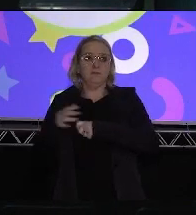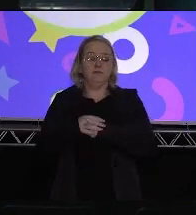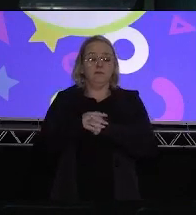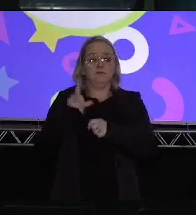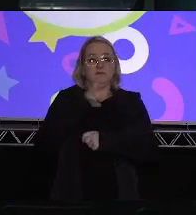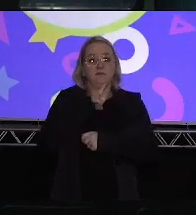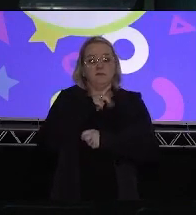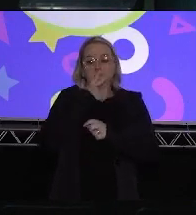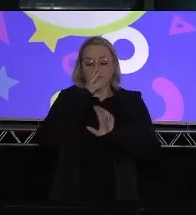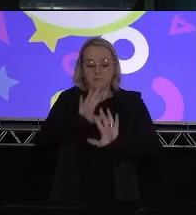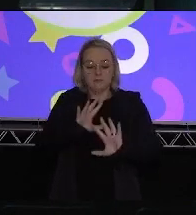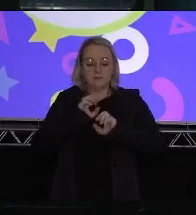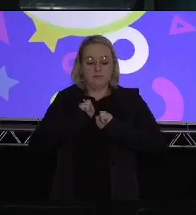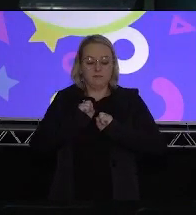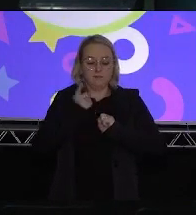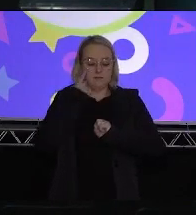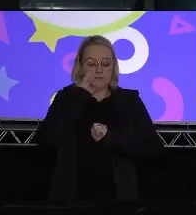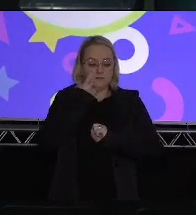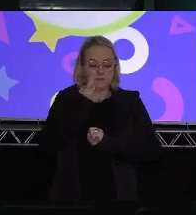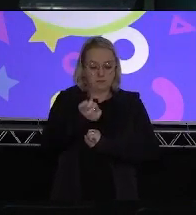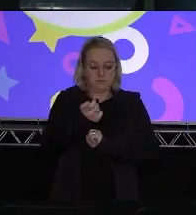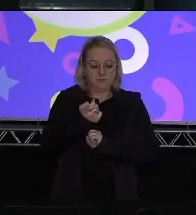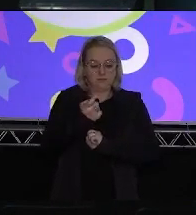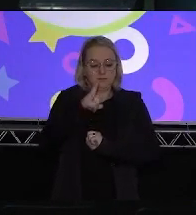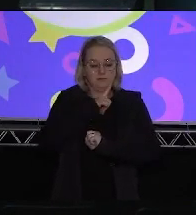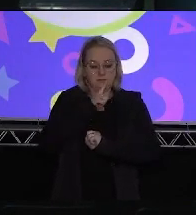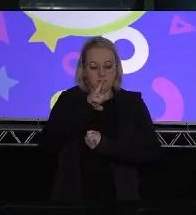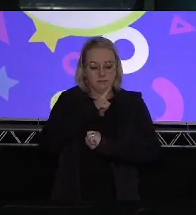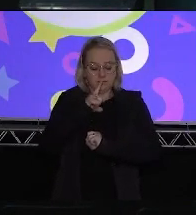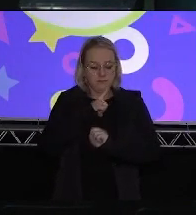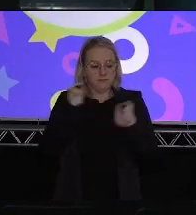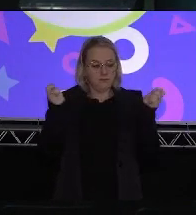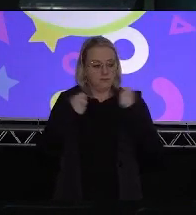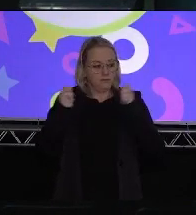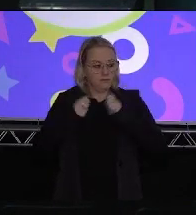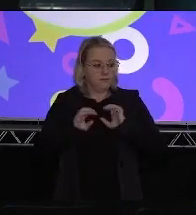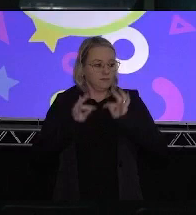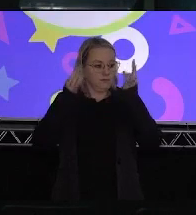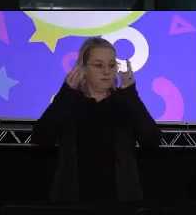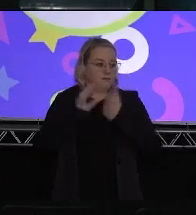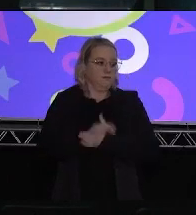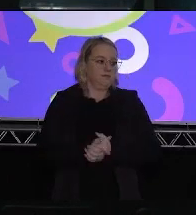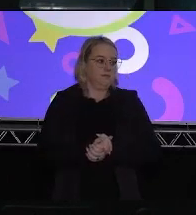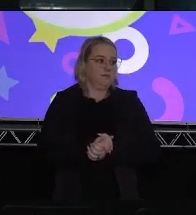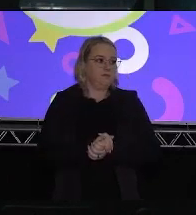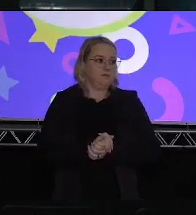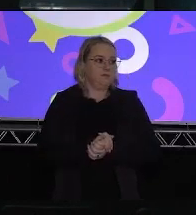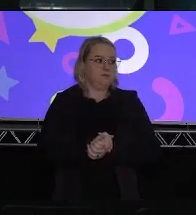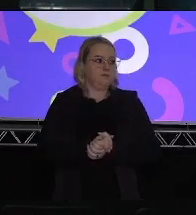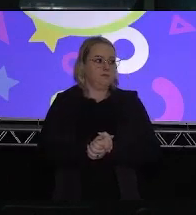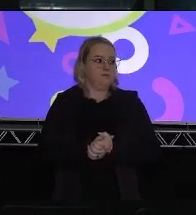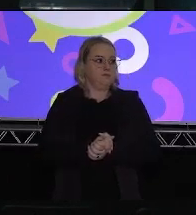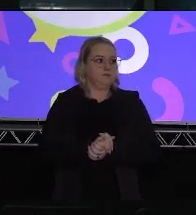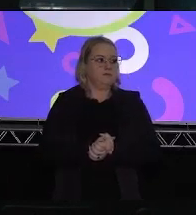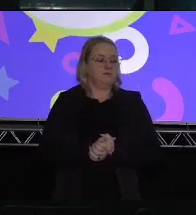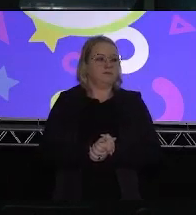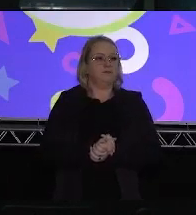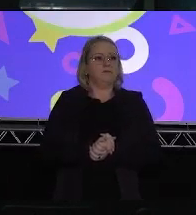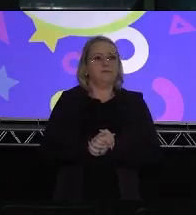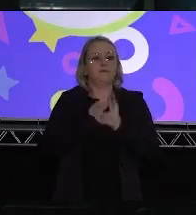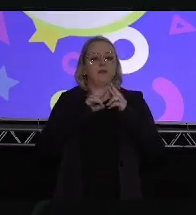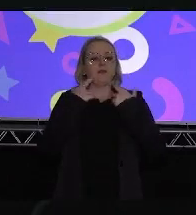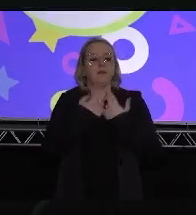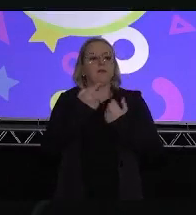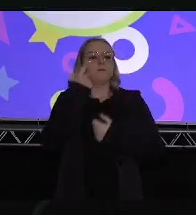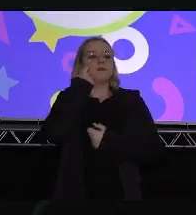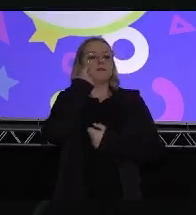seja acolhedora, que seja interessante, que tenha capacitação técnica. Então, nós nos reunimos e pensamos,